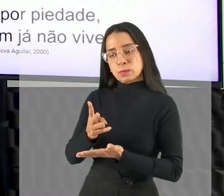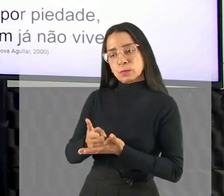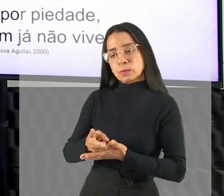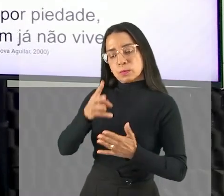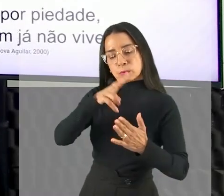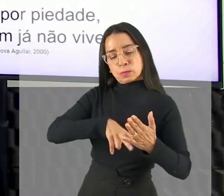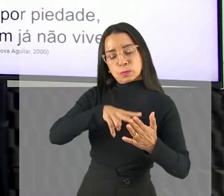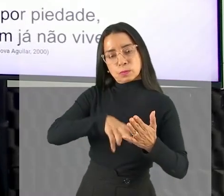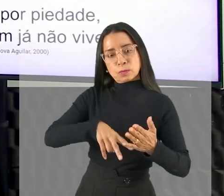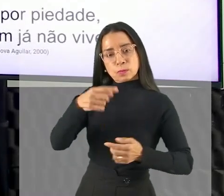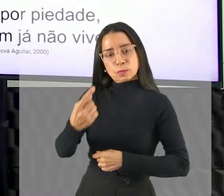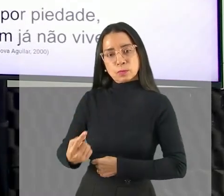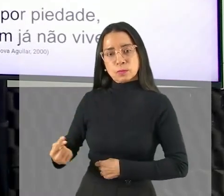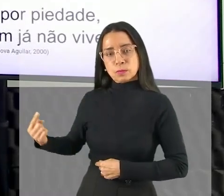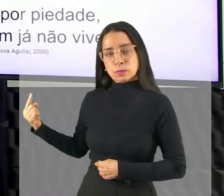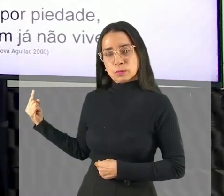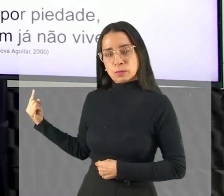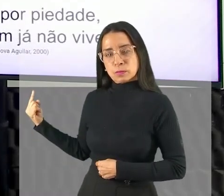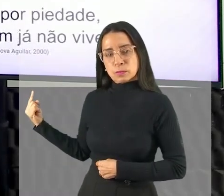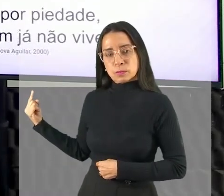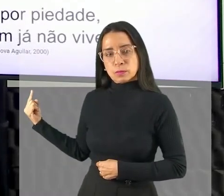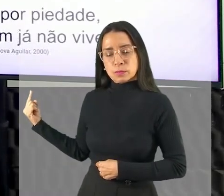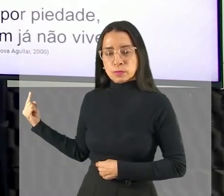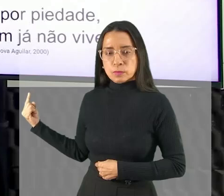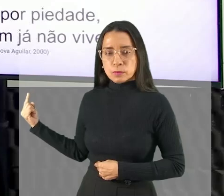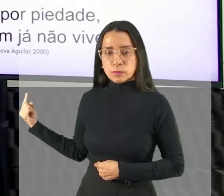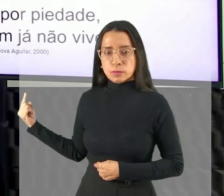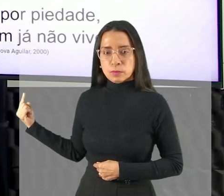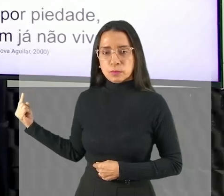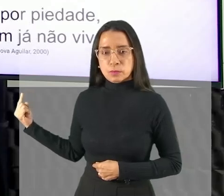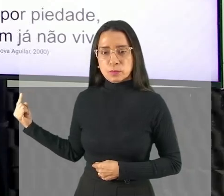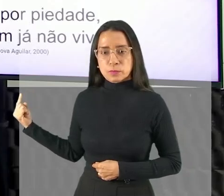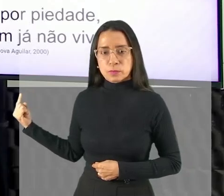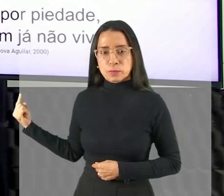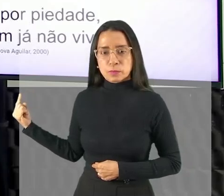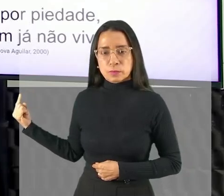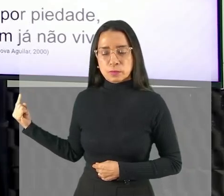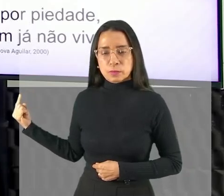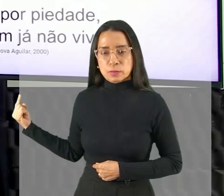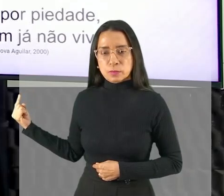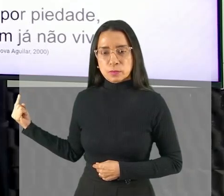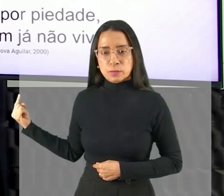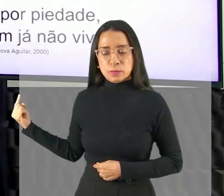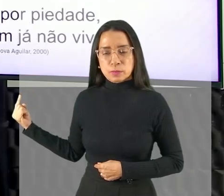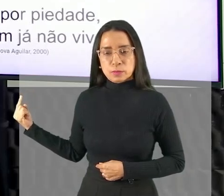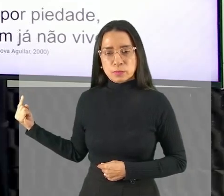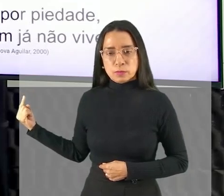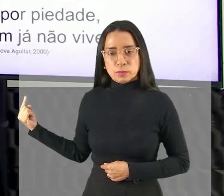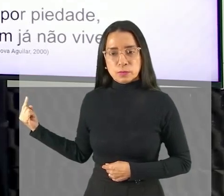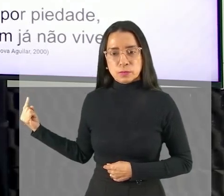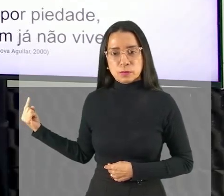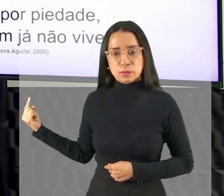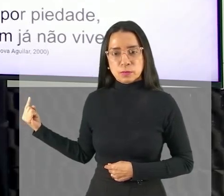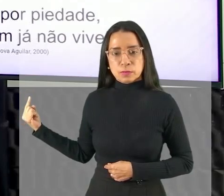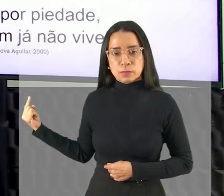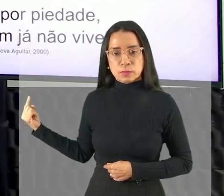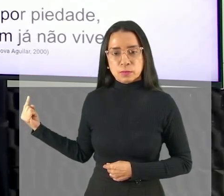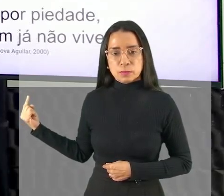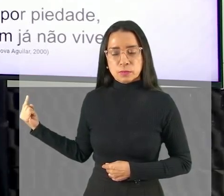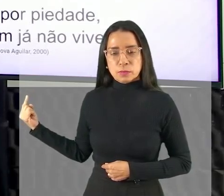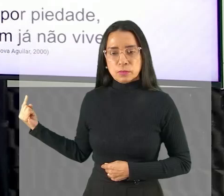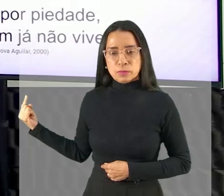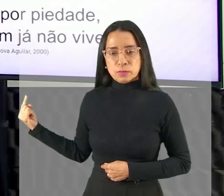O adeus, minha saudade, fazem que insano do viver me prive, e tenha os olhos meus na escuridade.